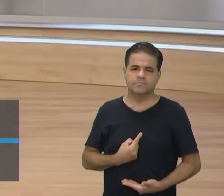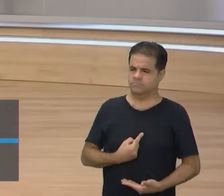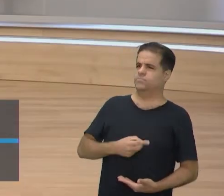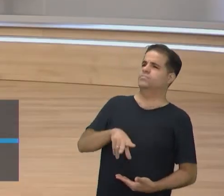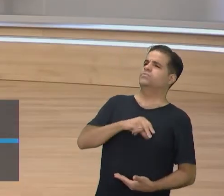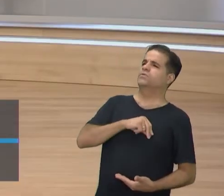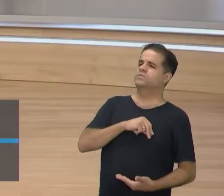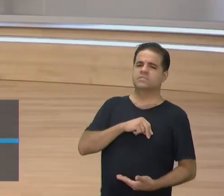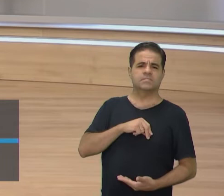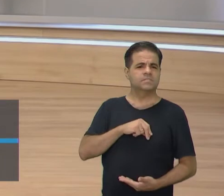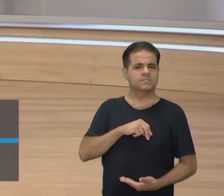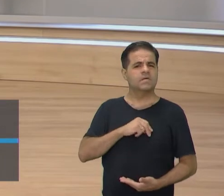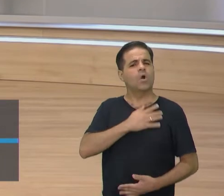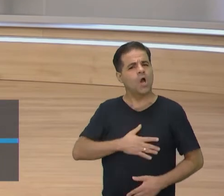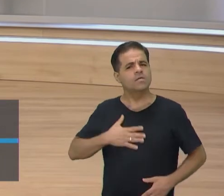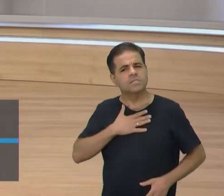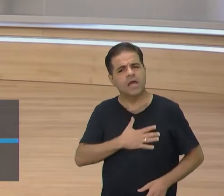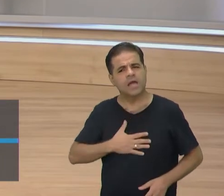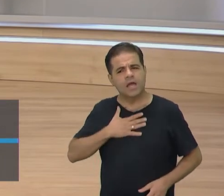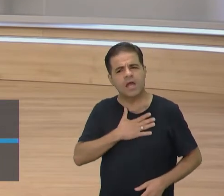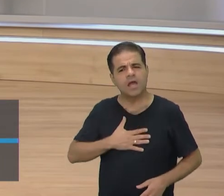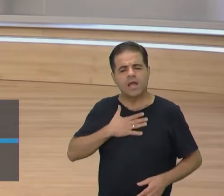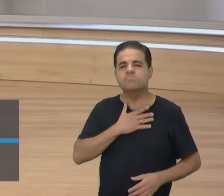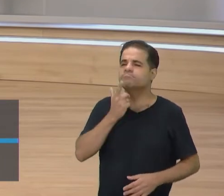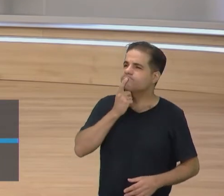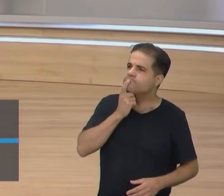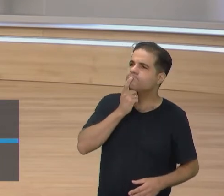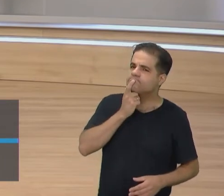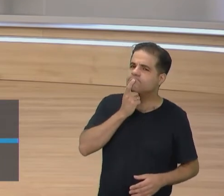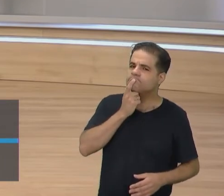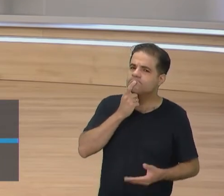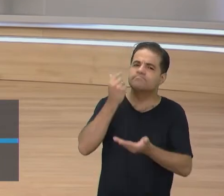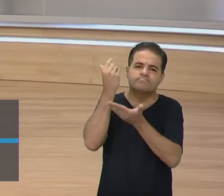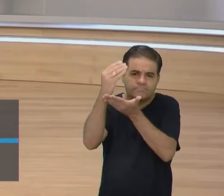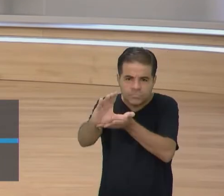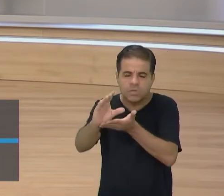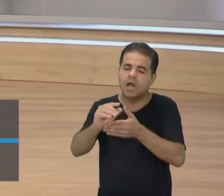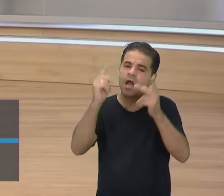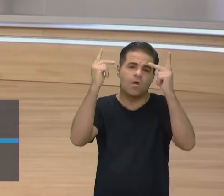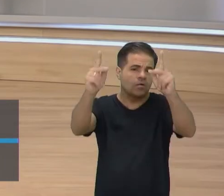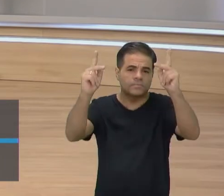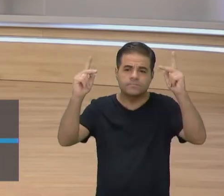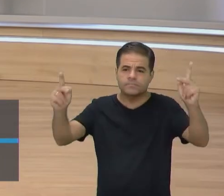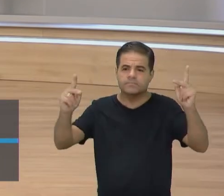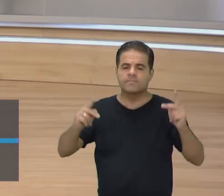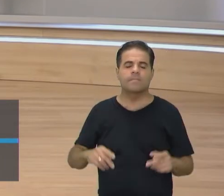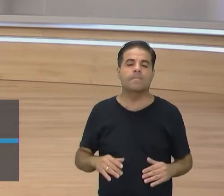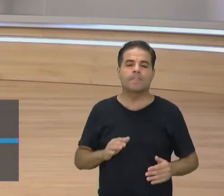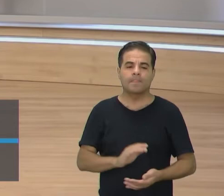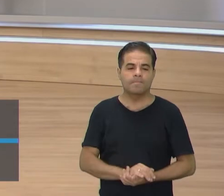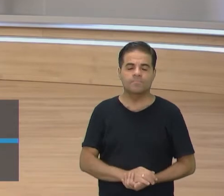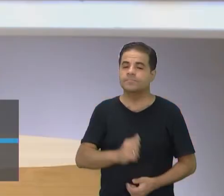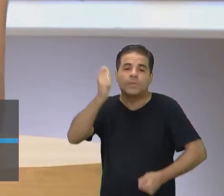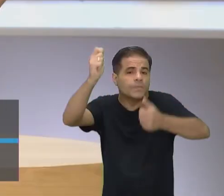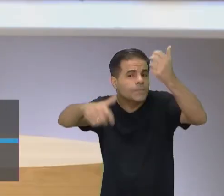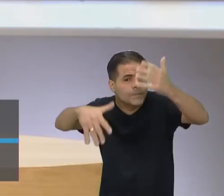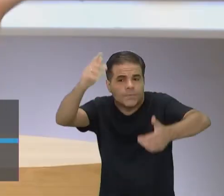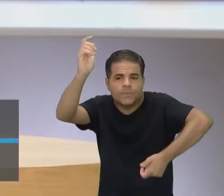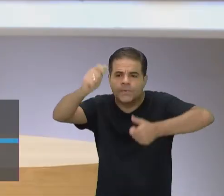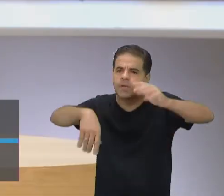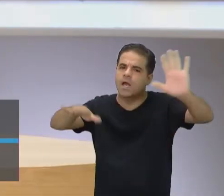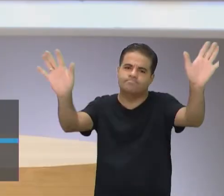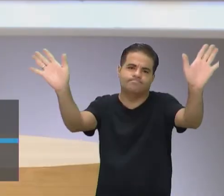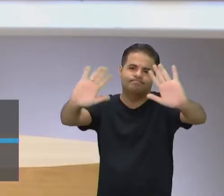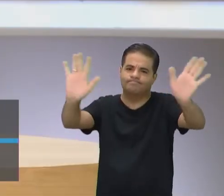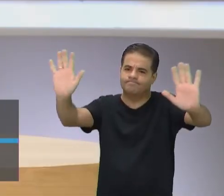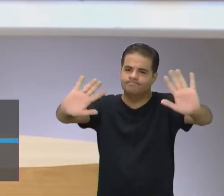Nossa, gostei. Só joguei, gente. Aí é com vocês, tá? Então. Aí é com vocês. Eu não vou explicar, vou deixar no ar. O